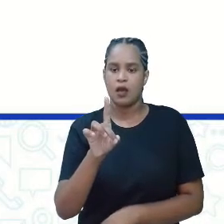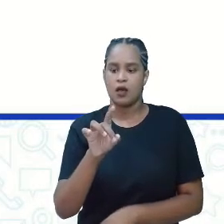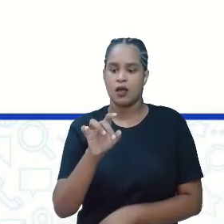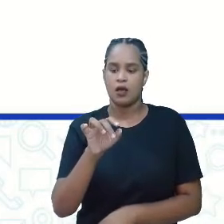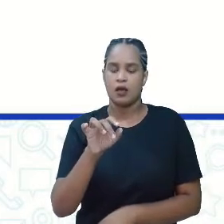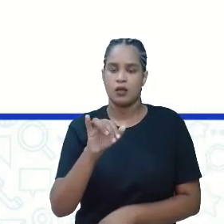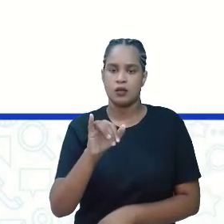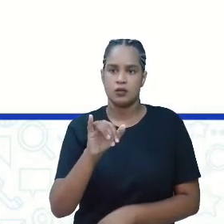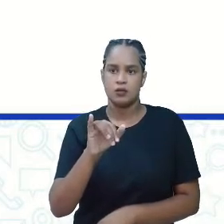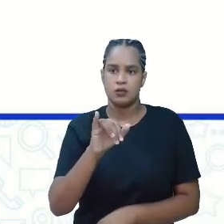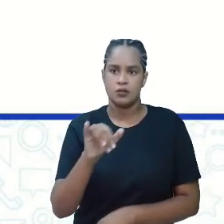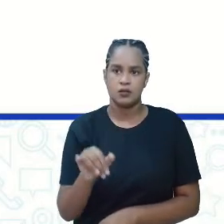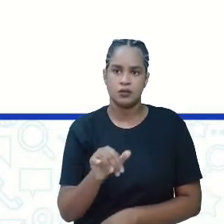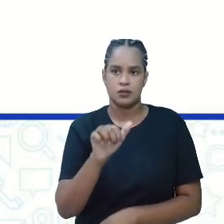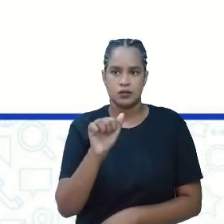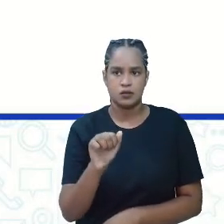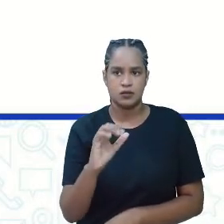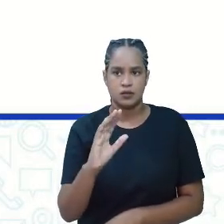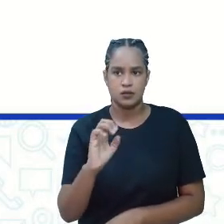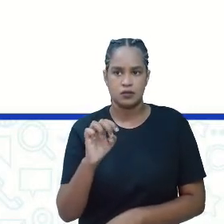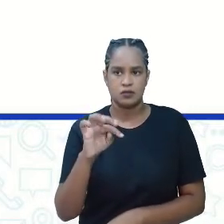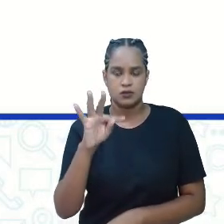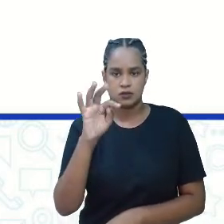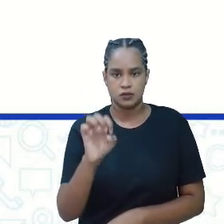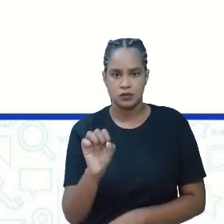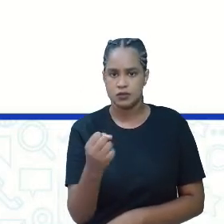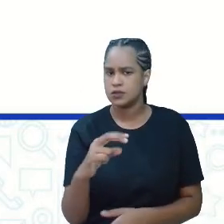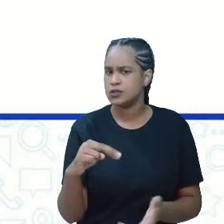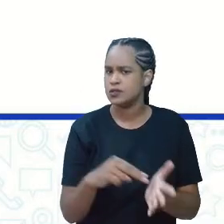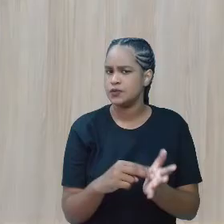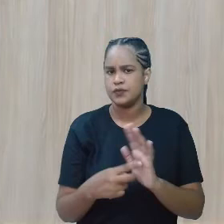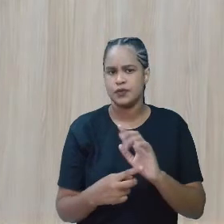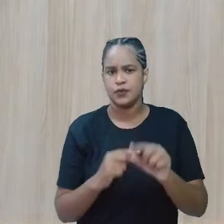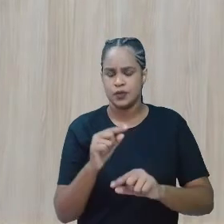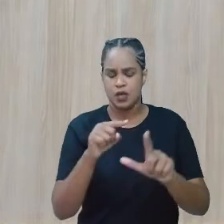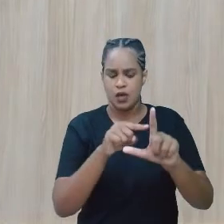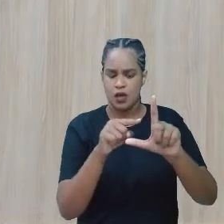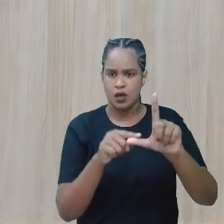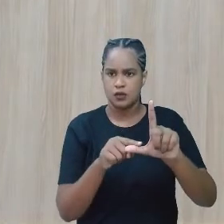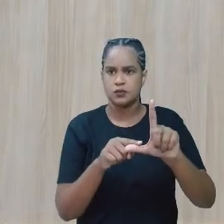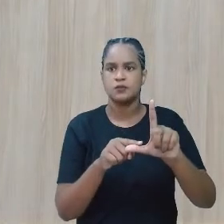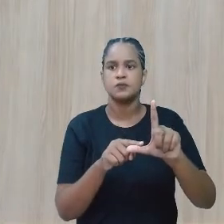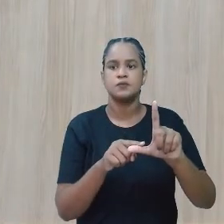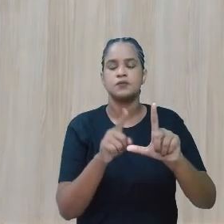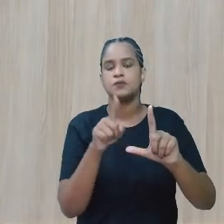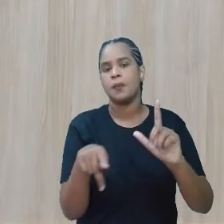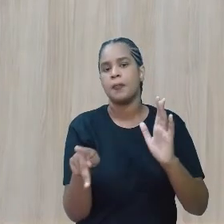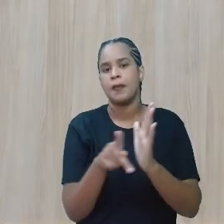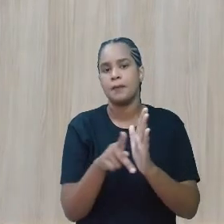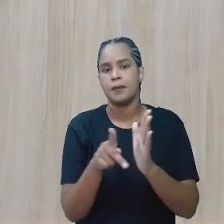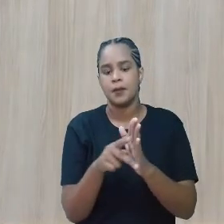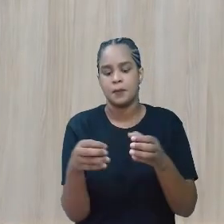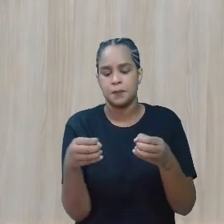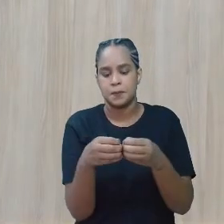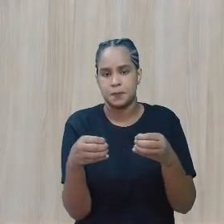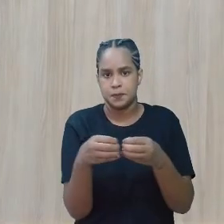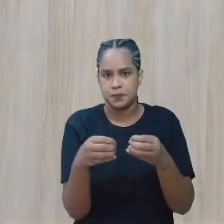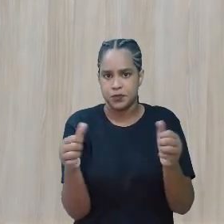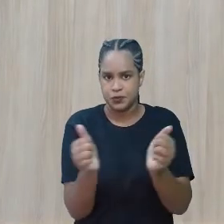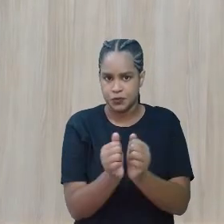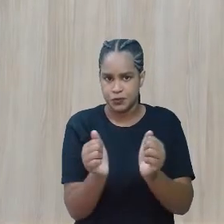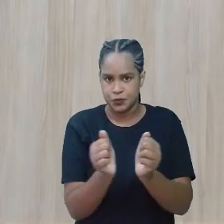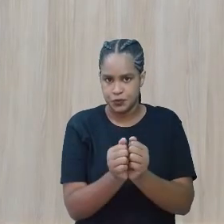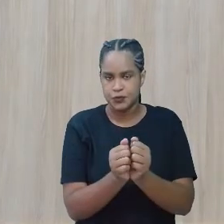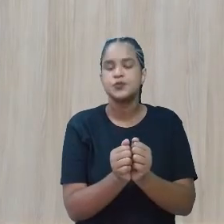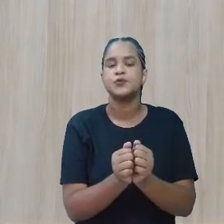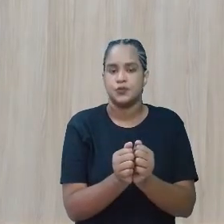adjacentes? Então, eu relacionei aí, eu coloquei uma setinha, falando que os ângulos adjacentes, eles são os ângulos que estão juntos, tá